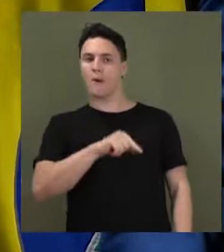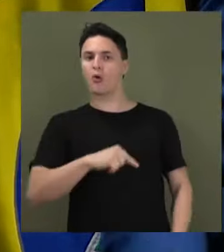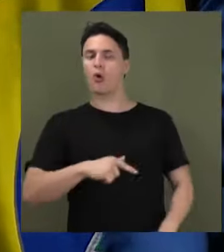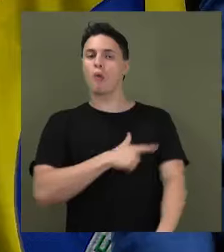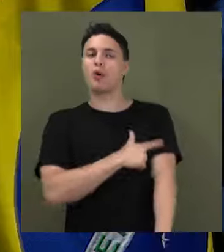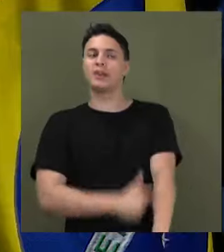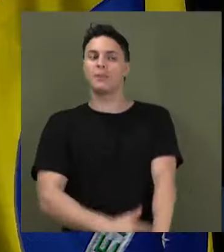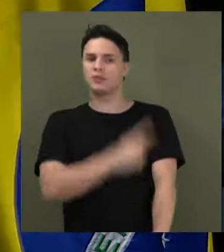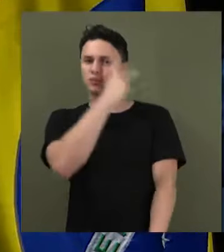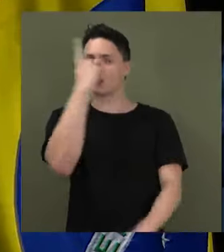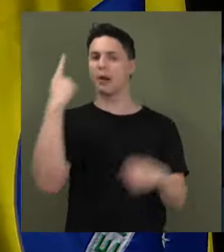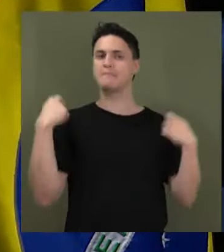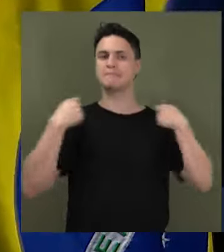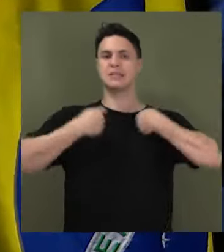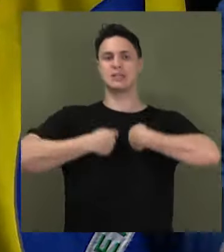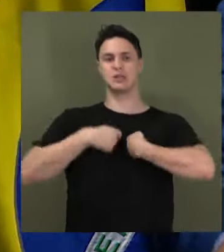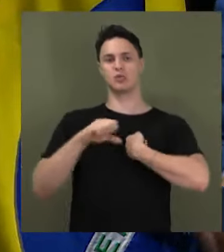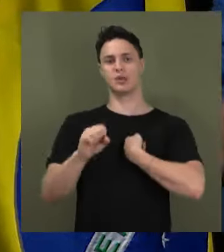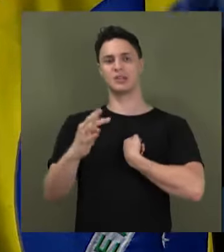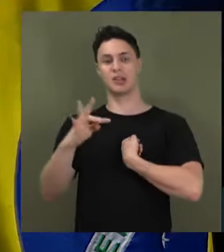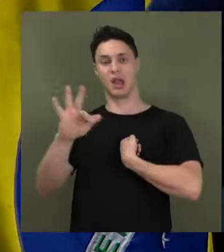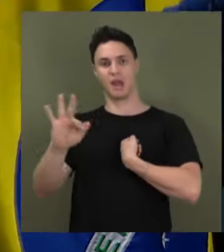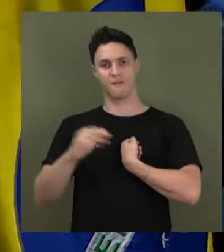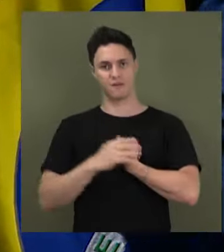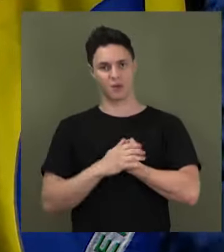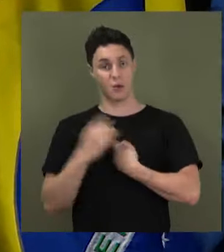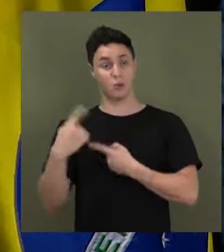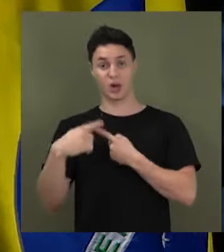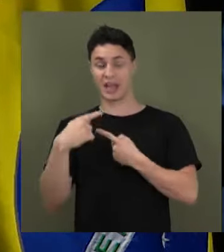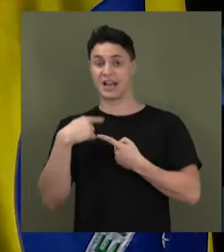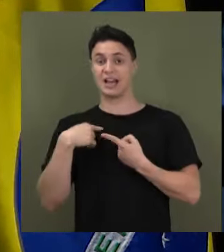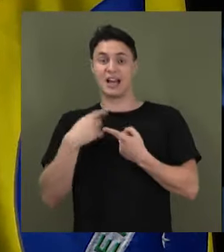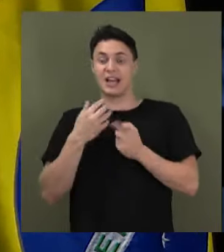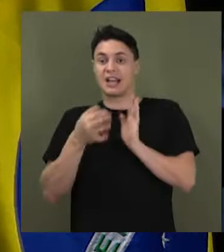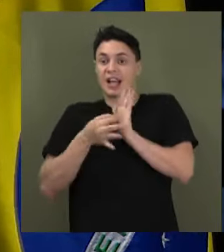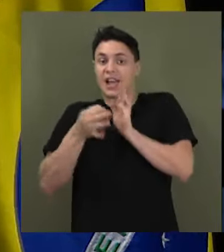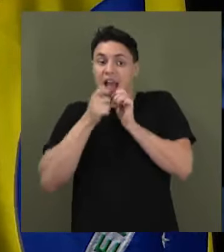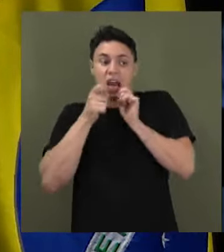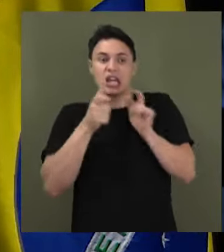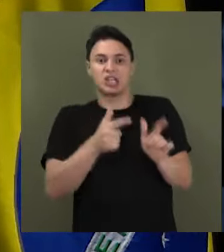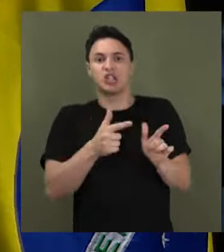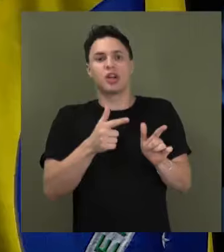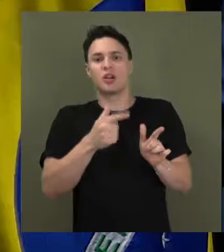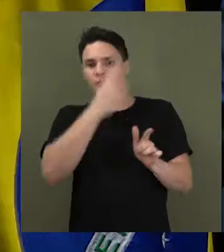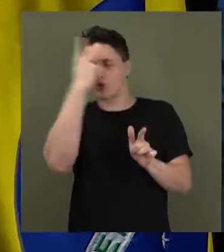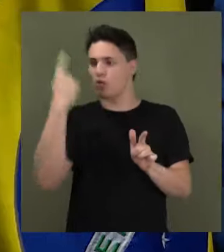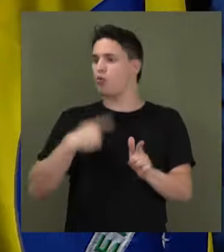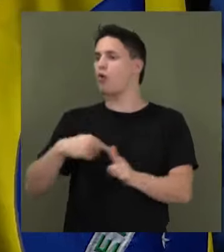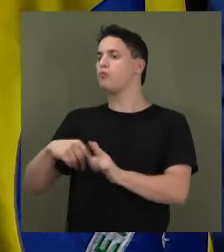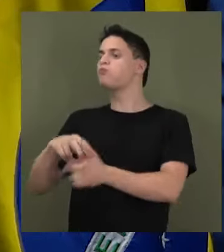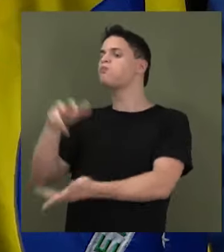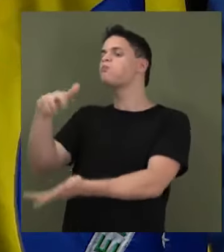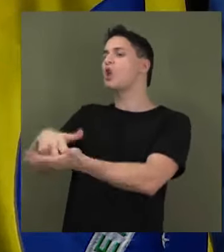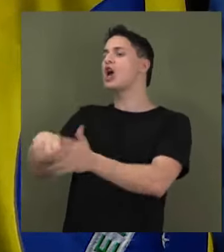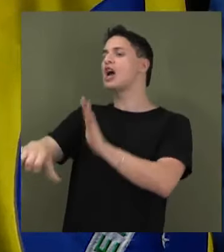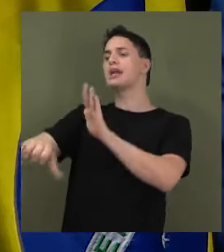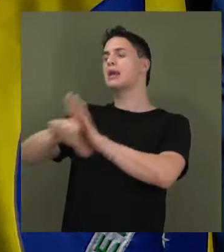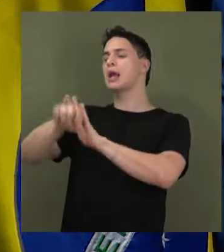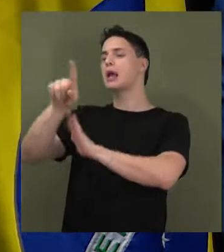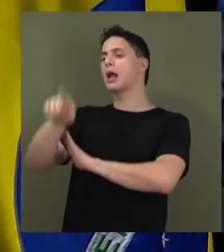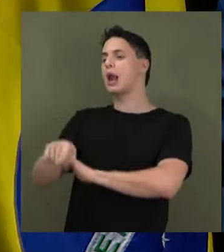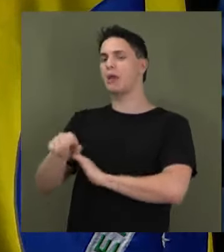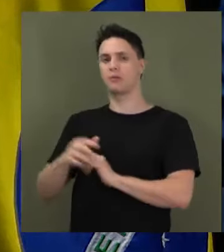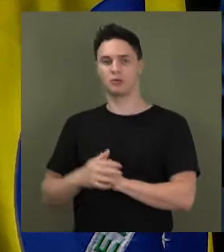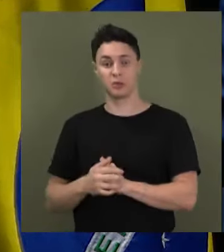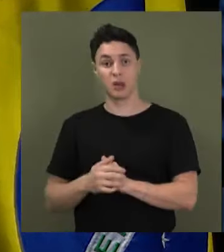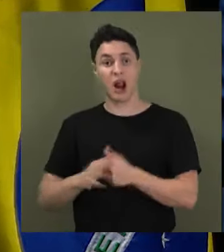STF, dos poderosos, os donos do Brasil de hoje. Foi imediatamente